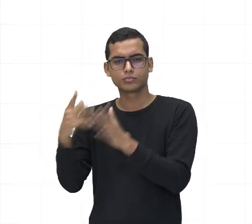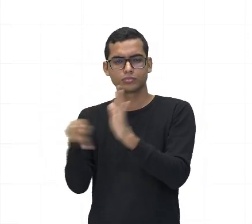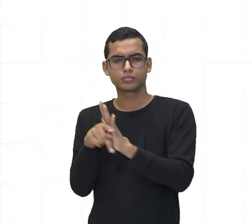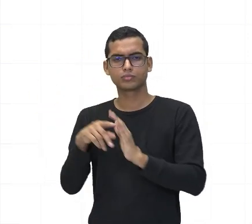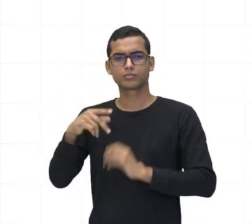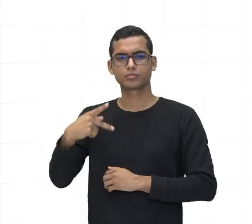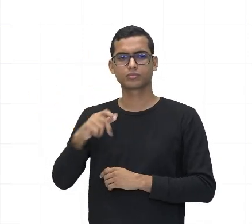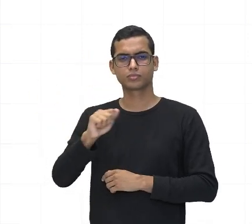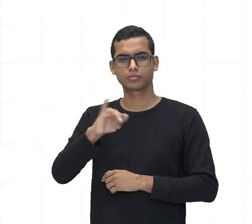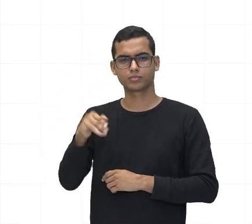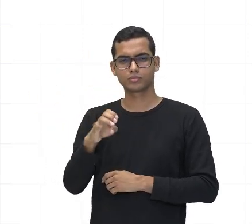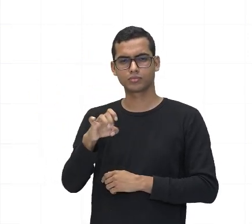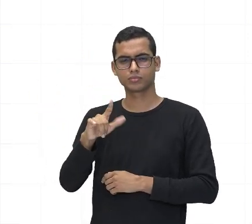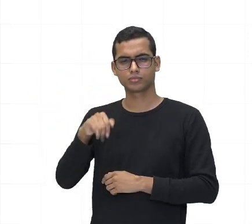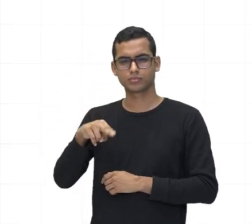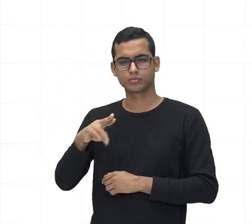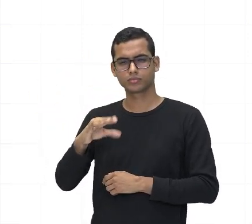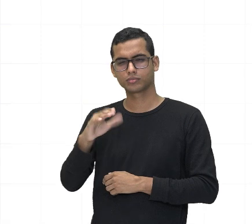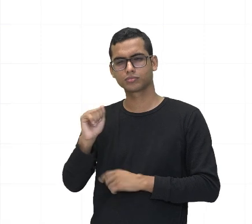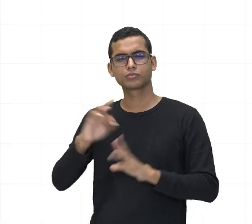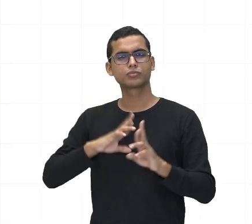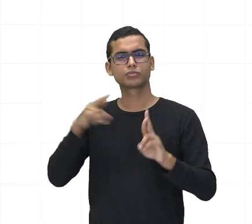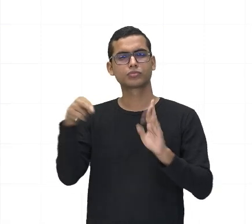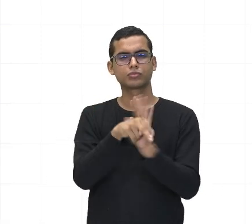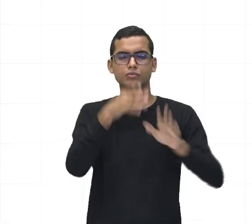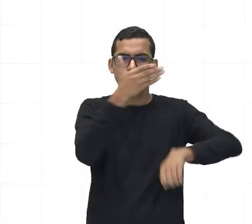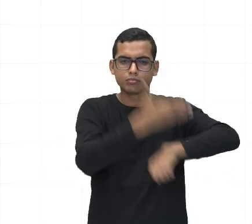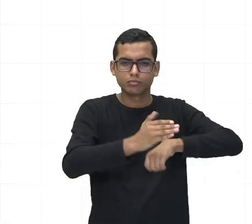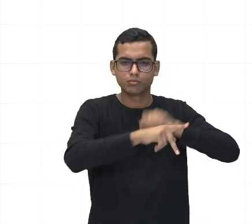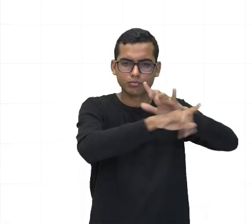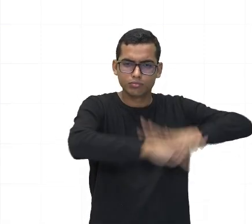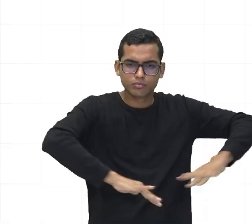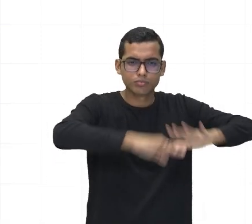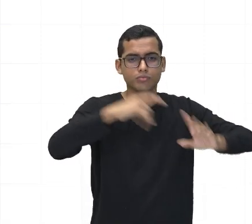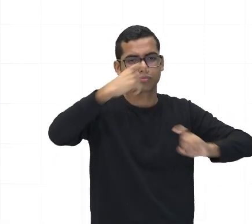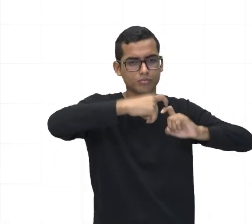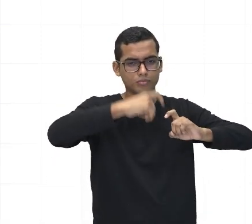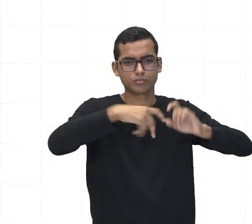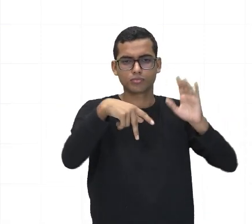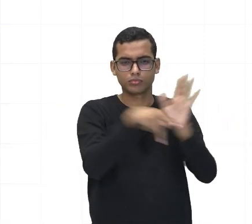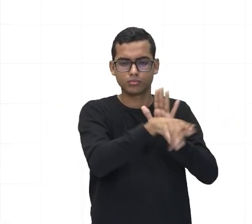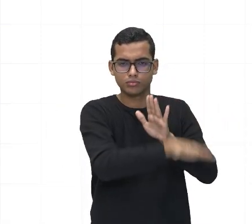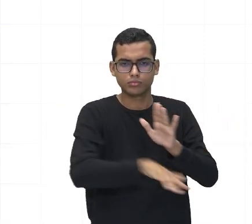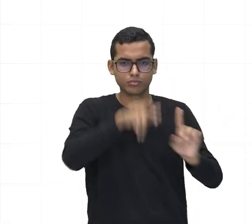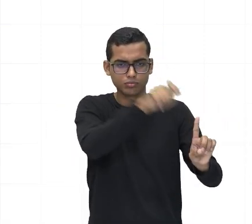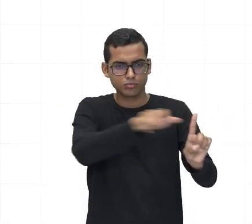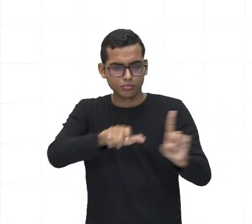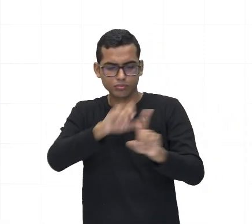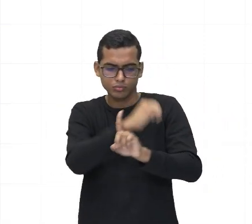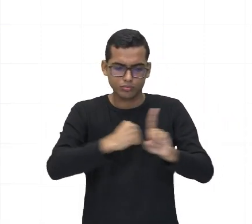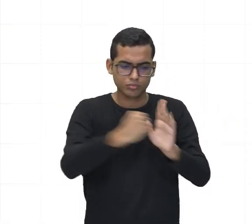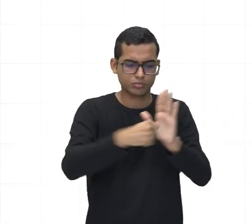palavra pagelança, que se refere às práticas rituais e medicinais